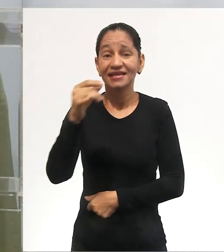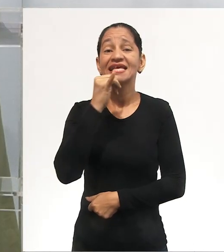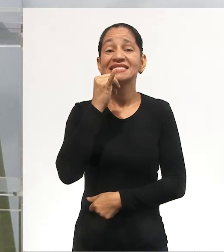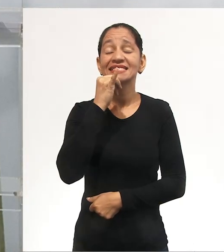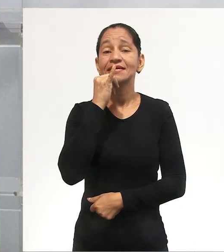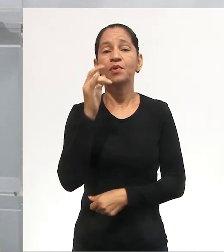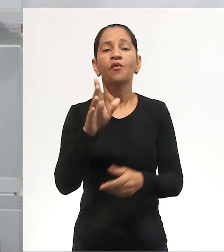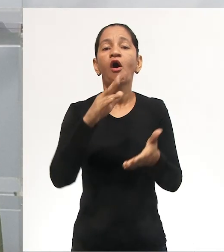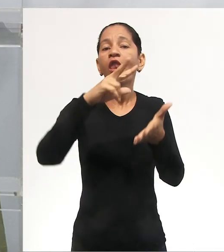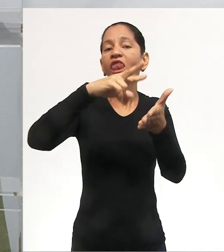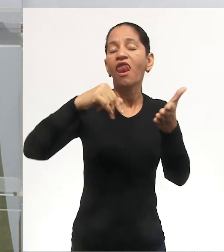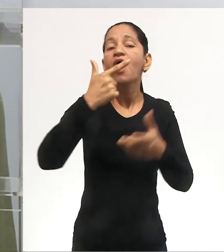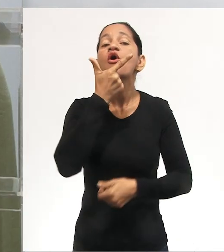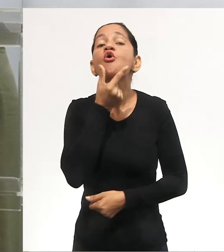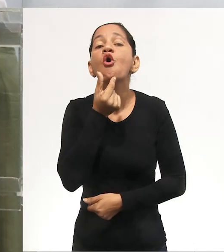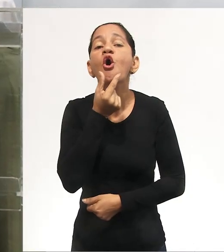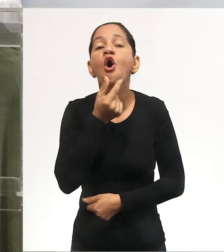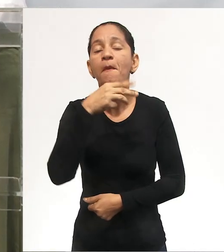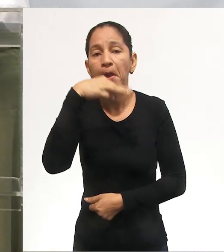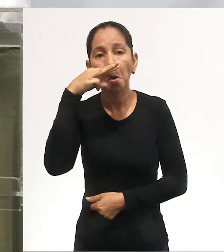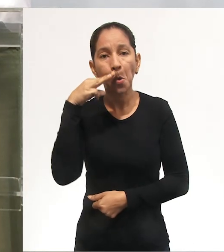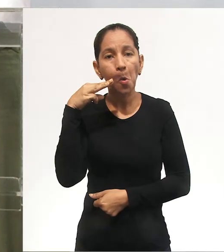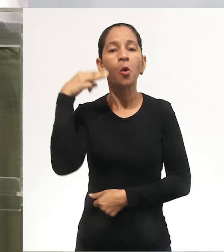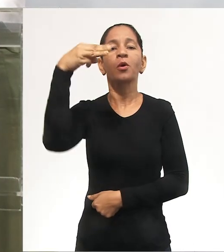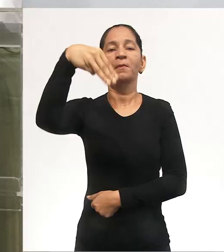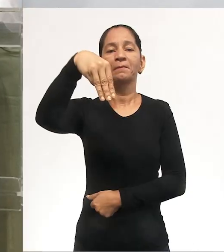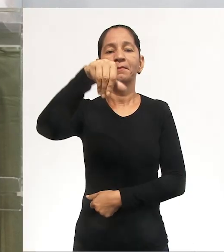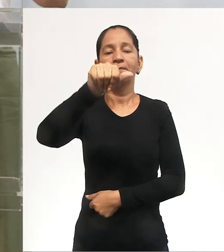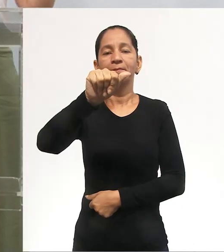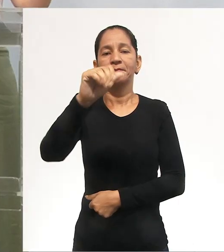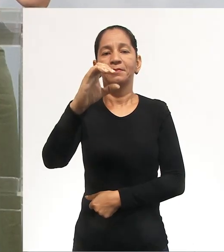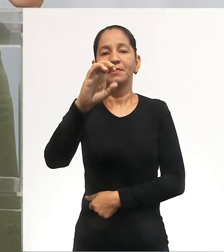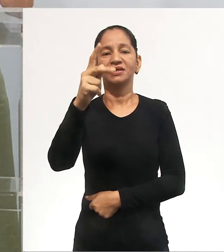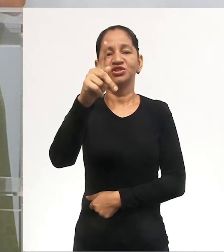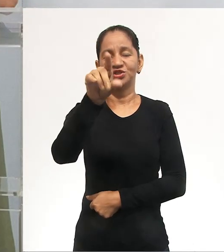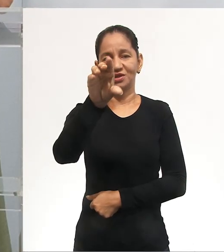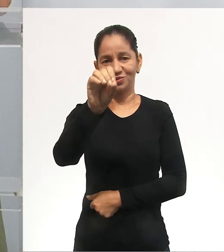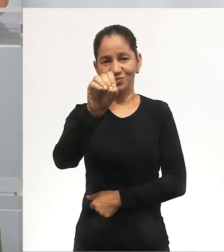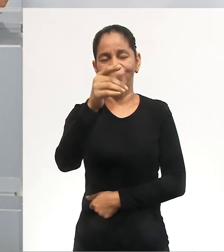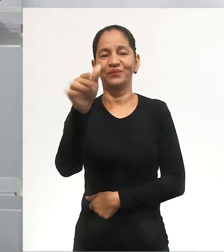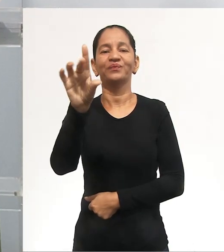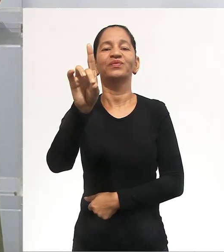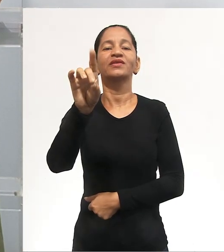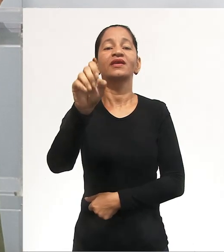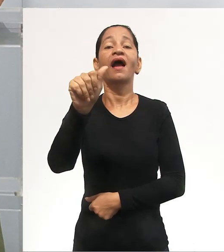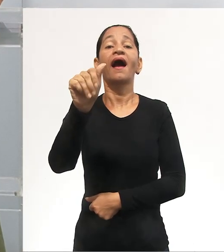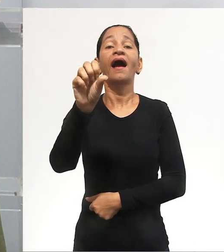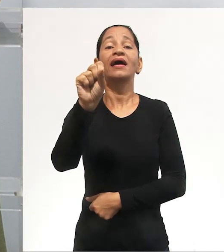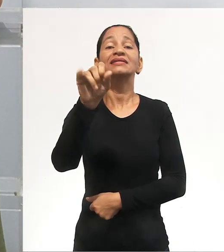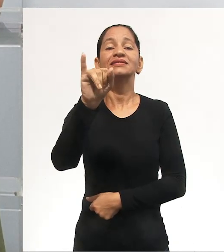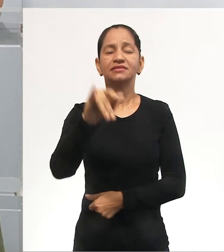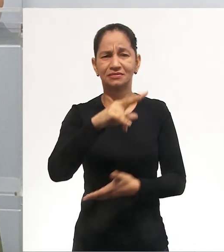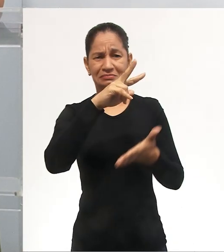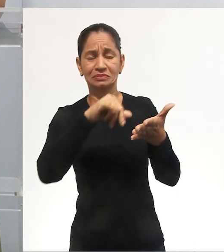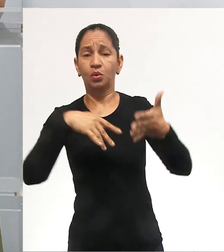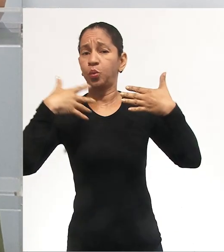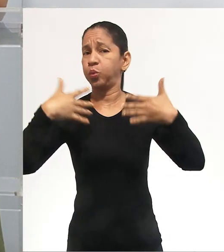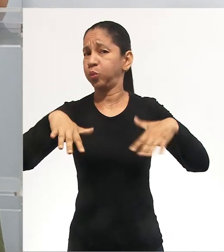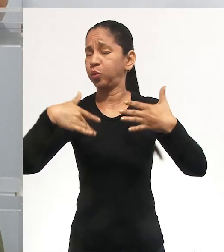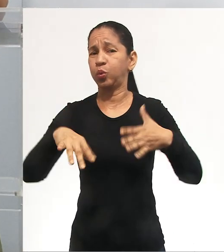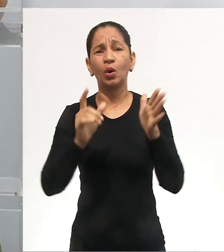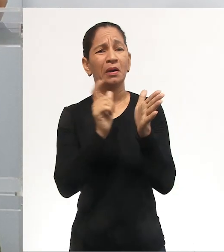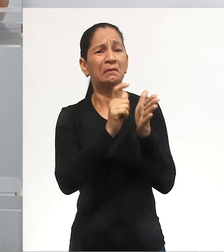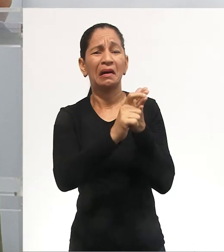lá Machado de Assis, José de Alencar, né, os clássicos, aí eles já vão se deparar com essa